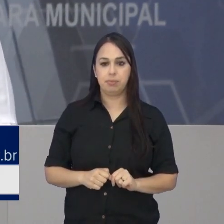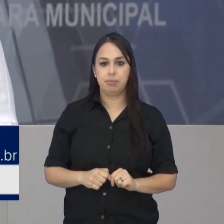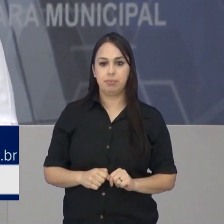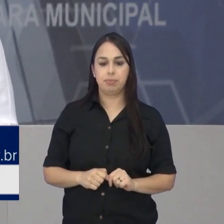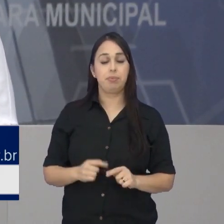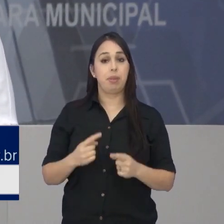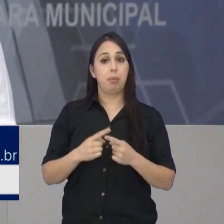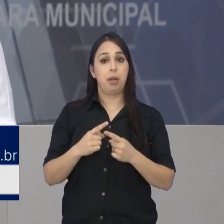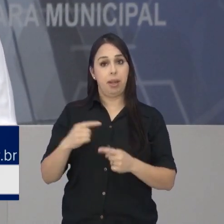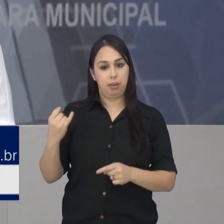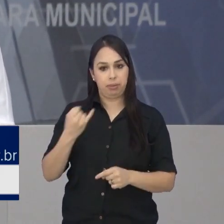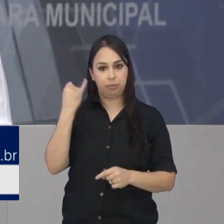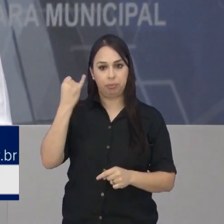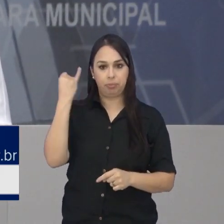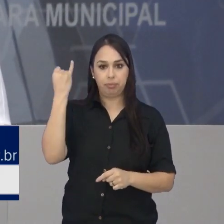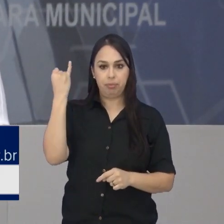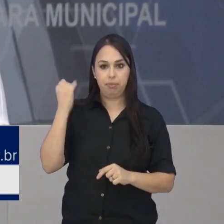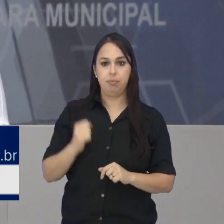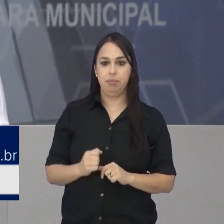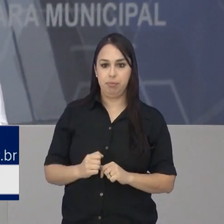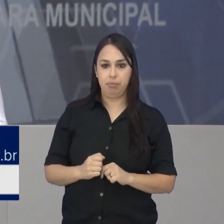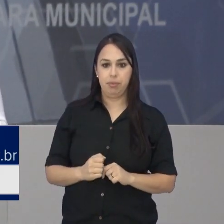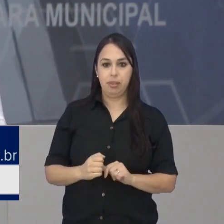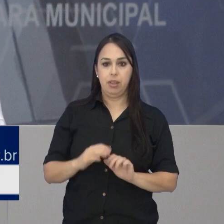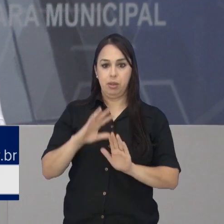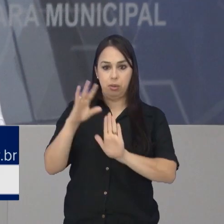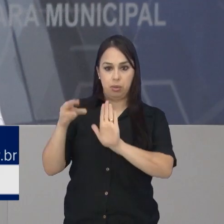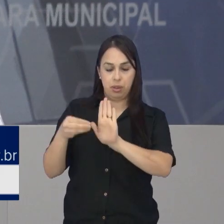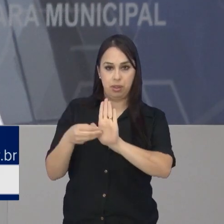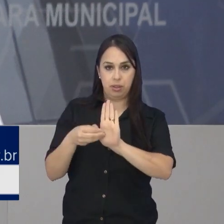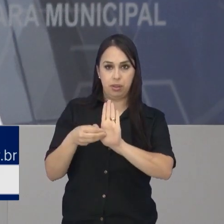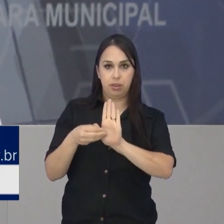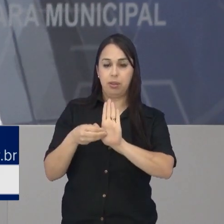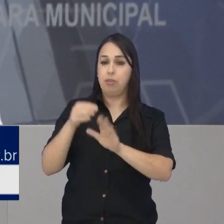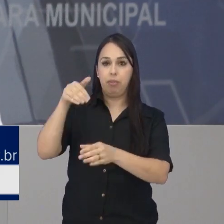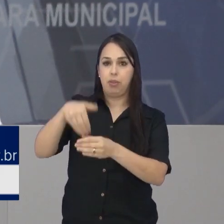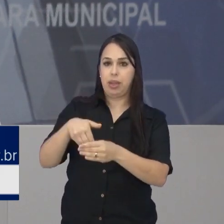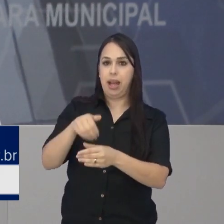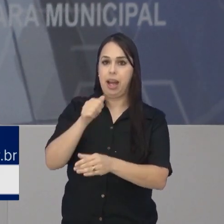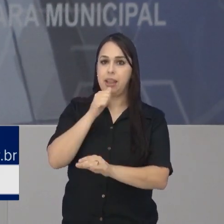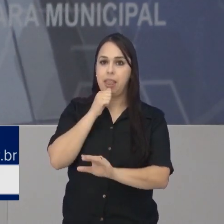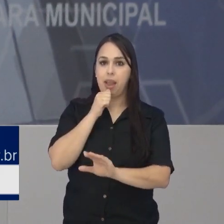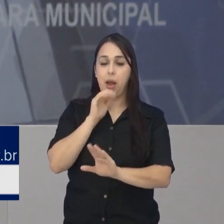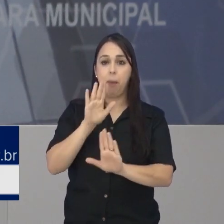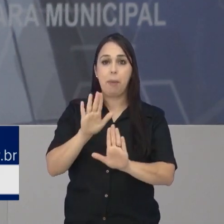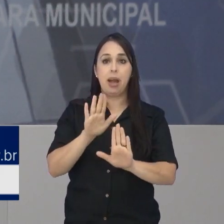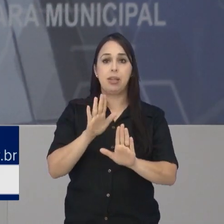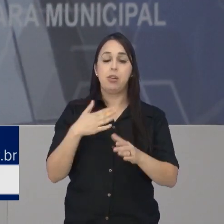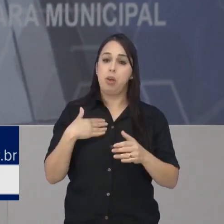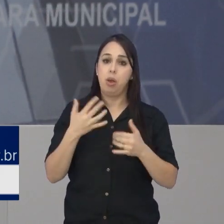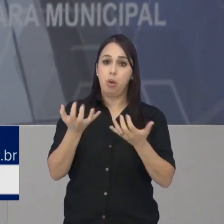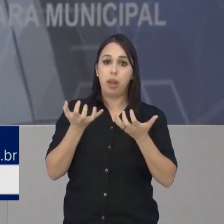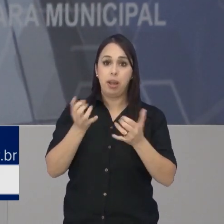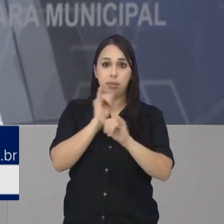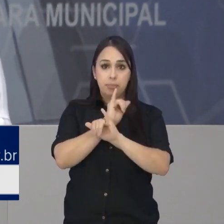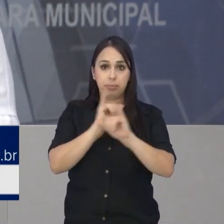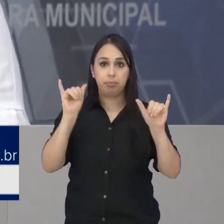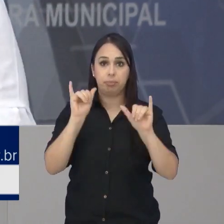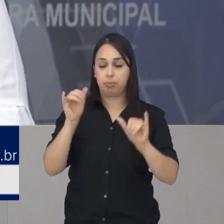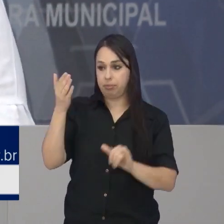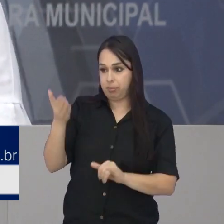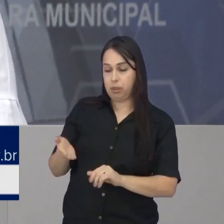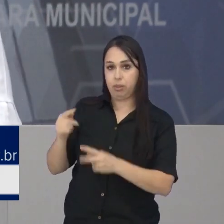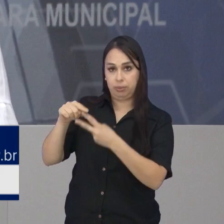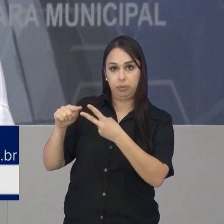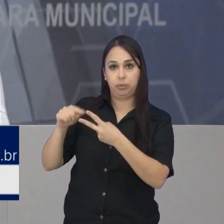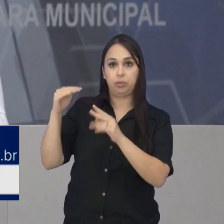é importante, apesar de não ir, as emendas não vão ao plenário ser votadas, mas eu quero registrar aqui o parecer dos